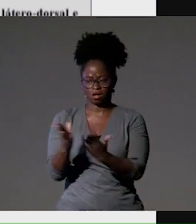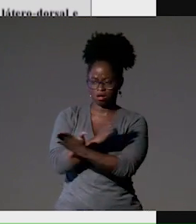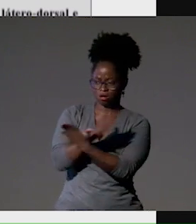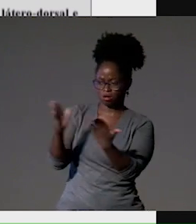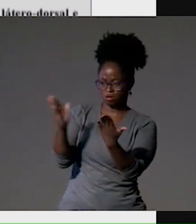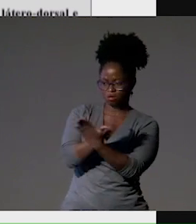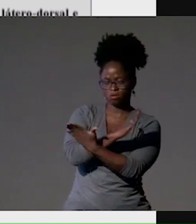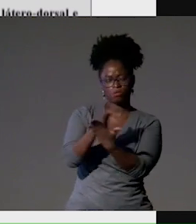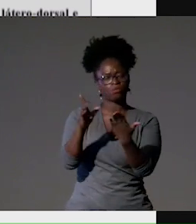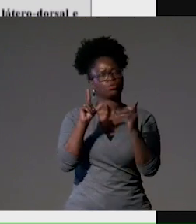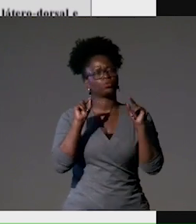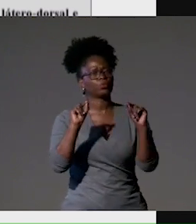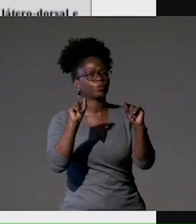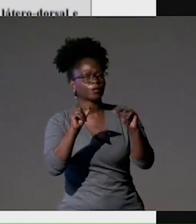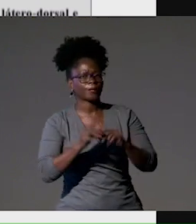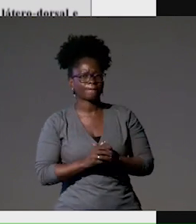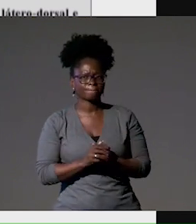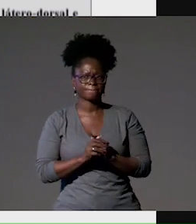determinados